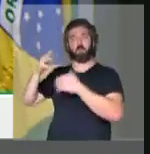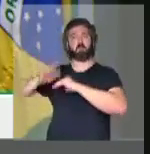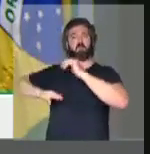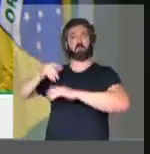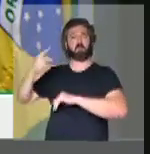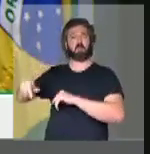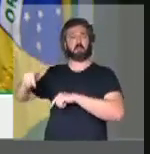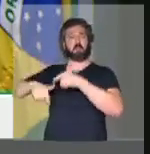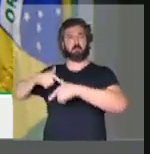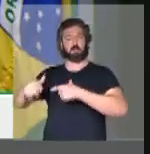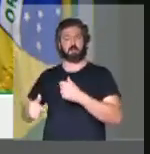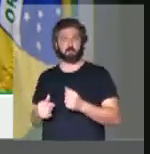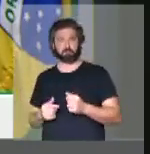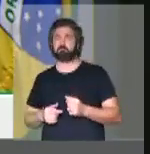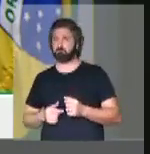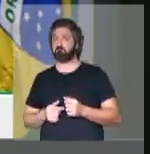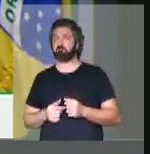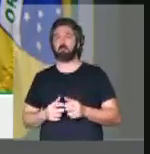competente atuação profissional.